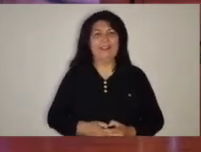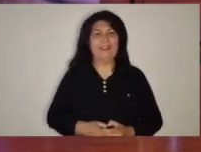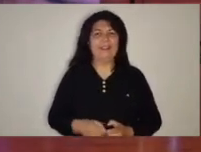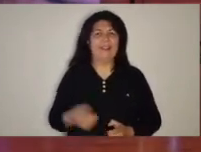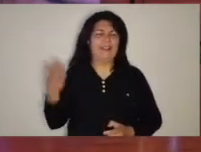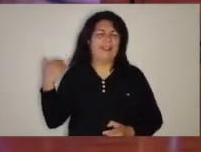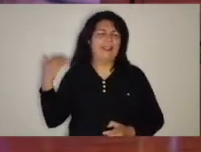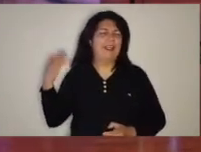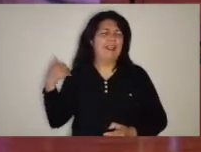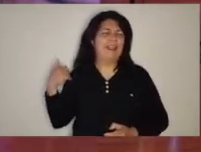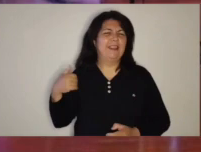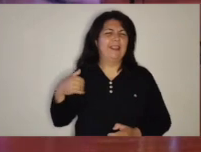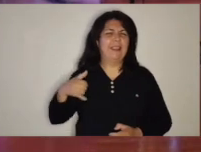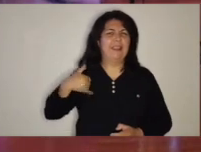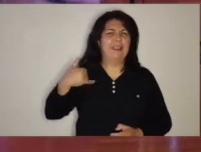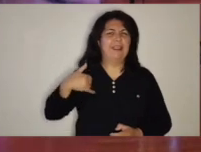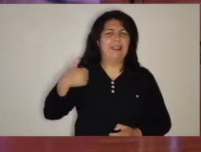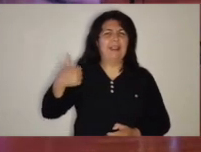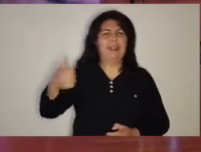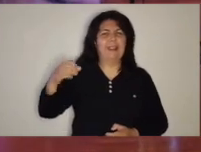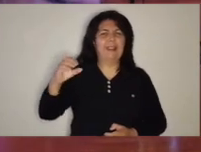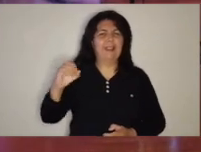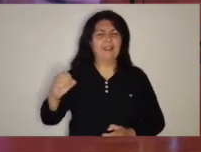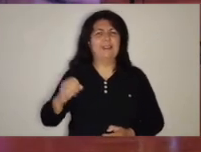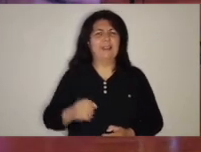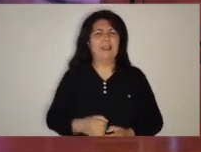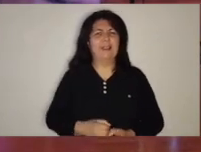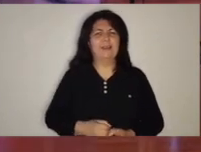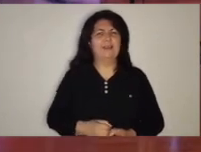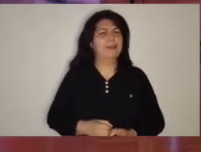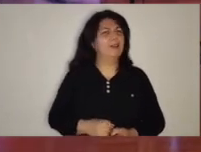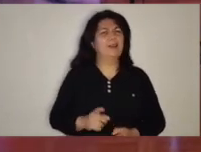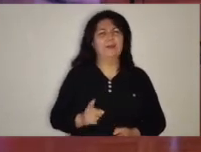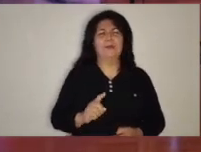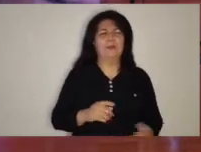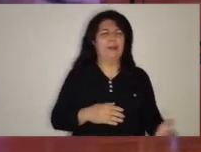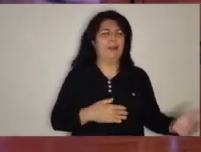há 10 anos atrás não era para mim estar aqui.